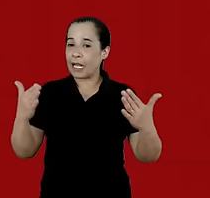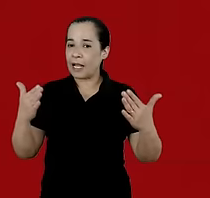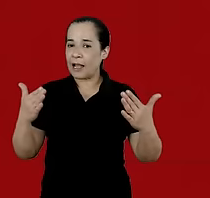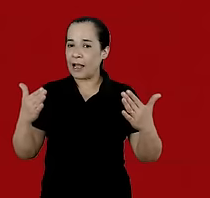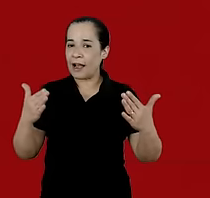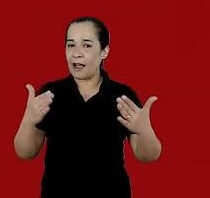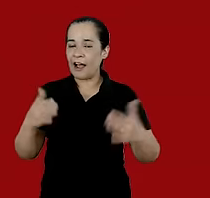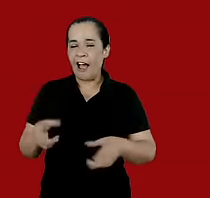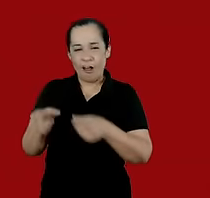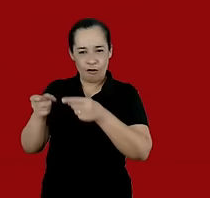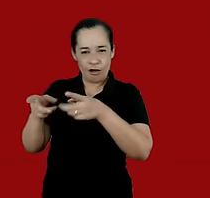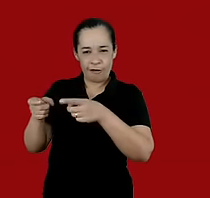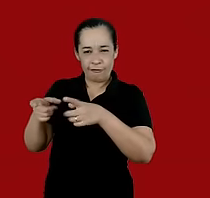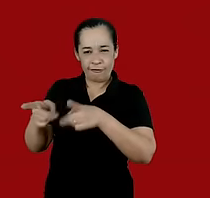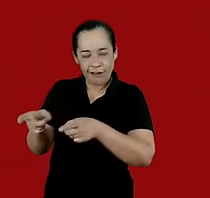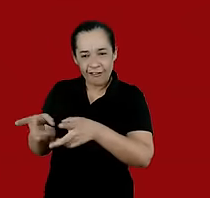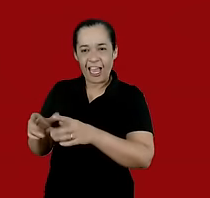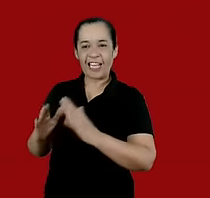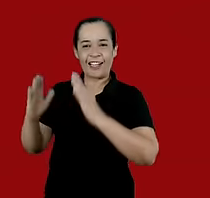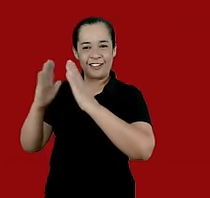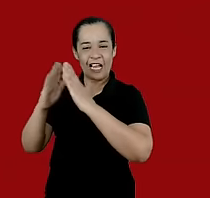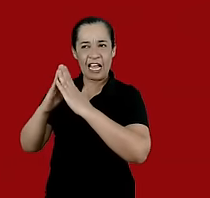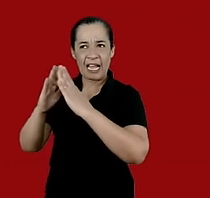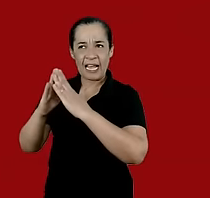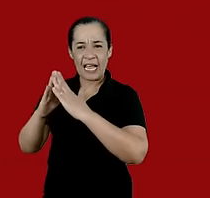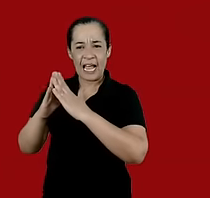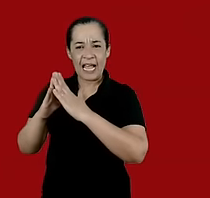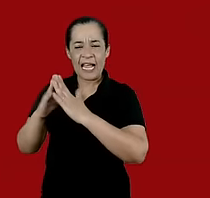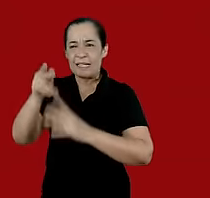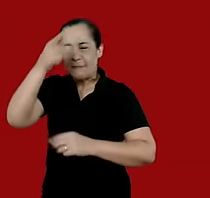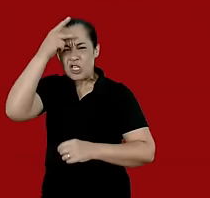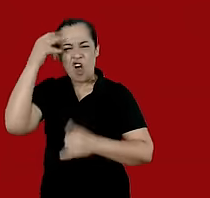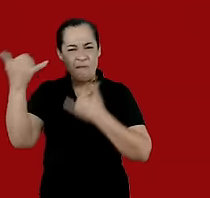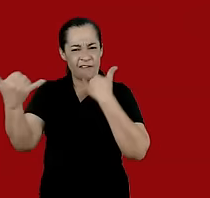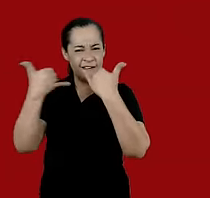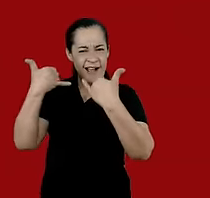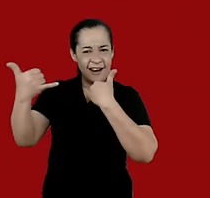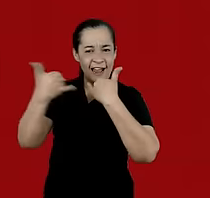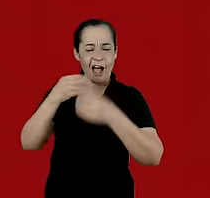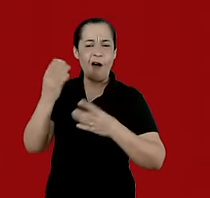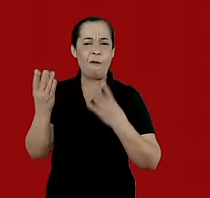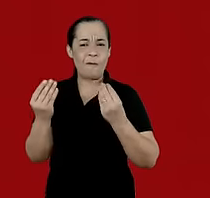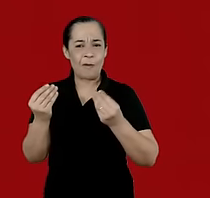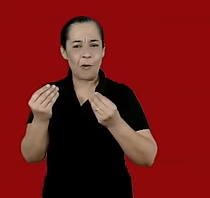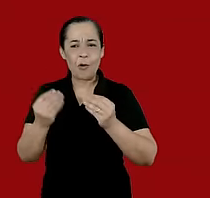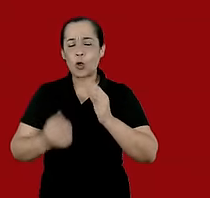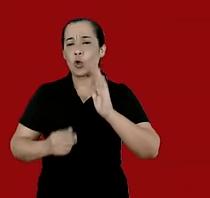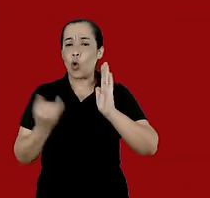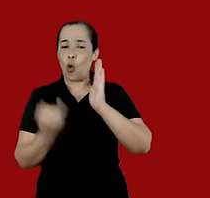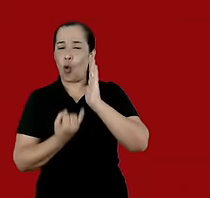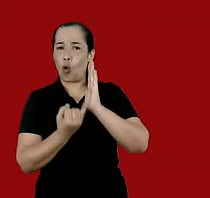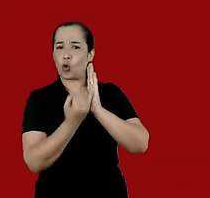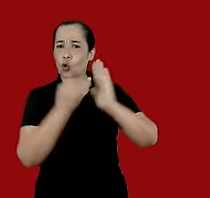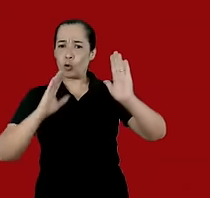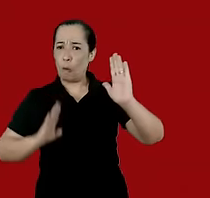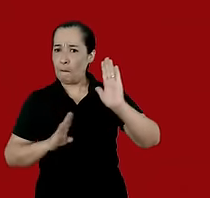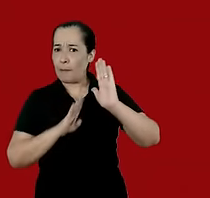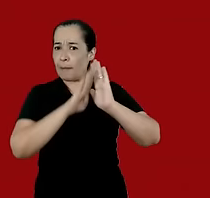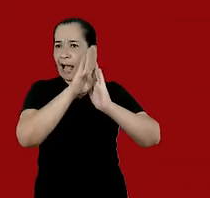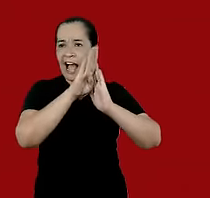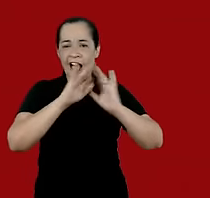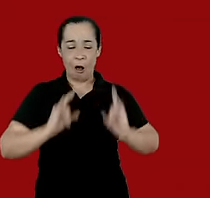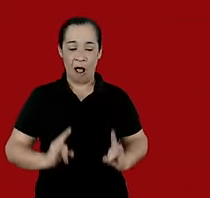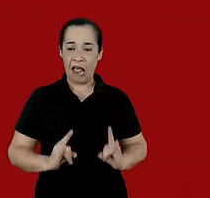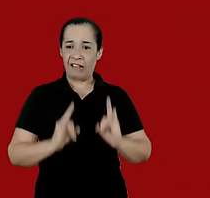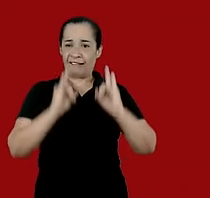teses Lembrando que eu escutava muito isso nas reuniões de banqueiros centrais não mas com a taxa de juros mais alto a parte de imóveis vai colapsar E